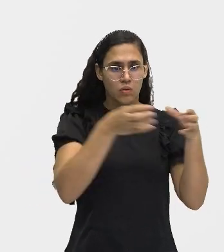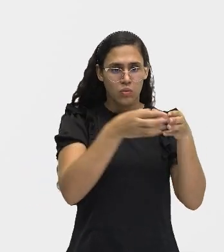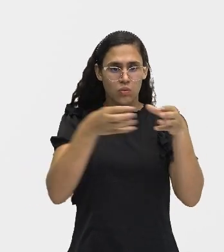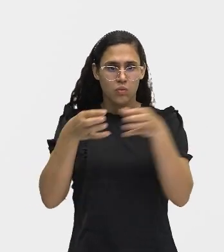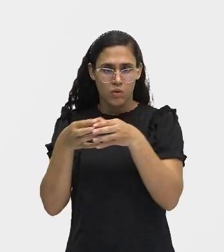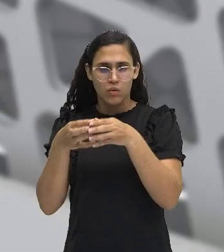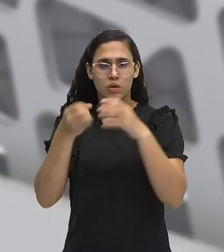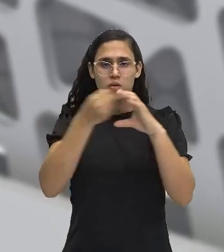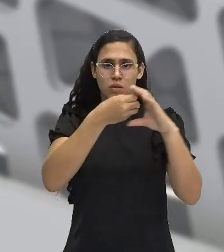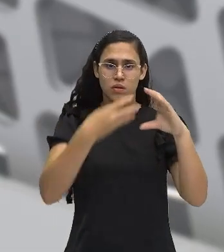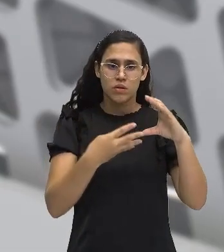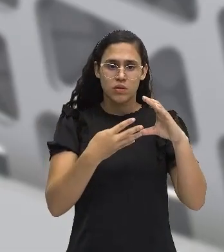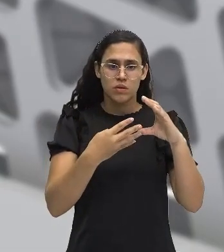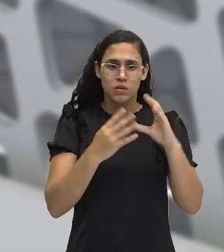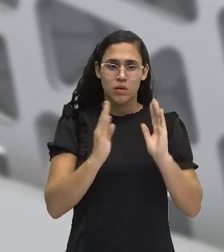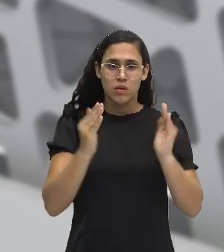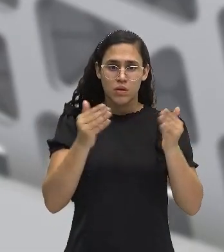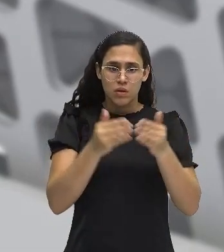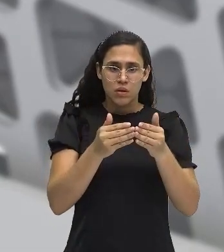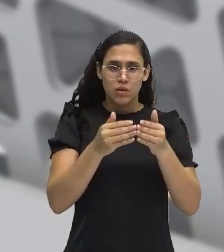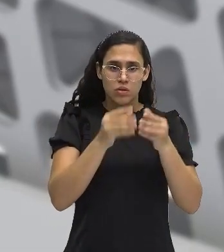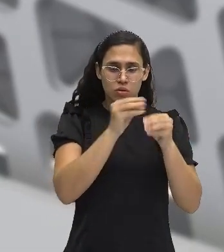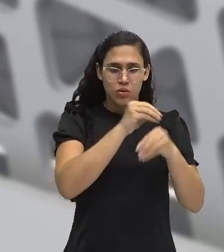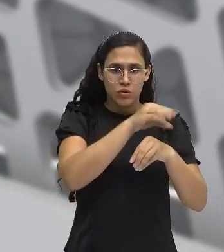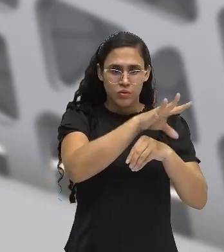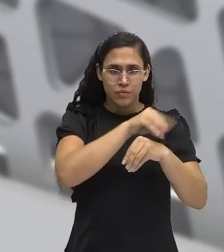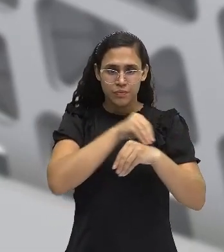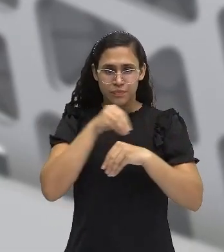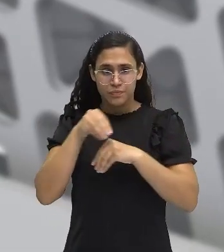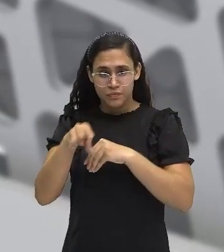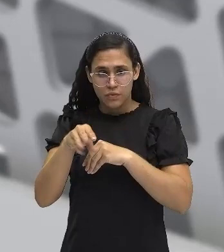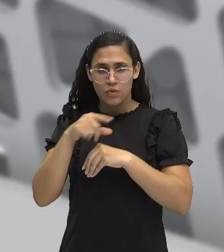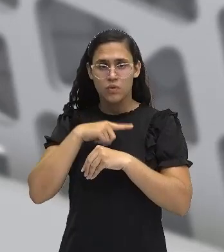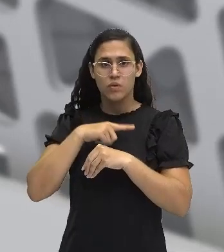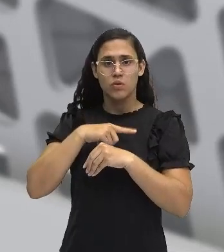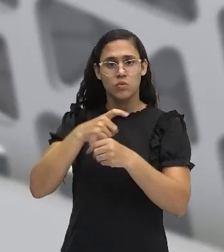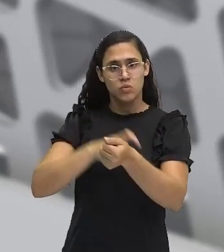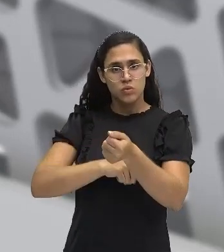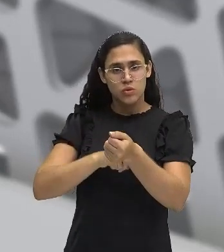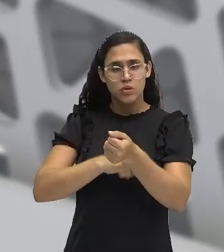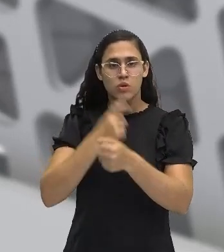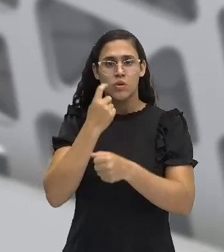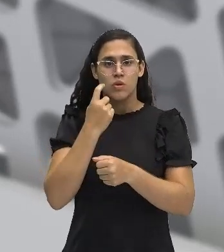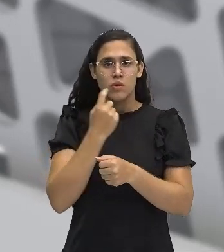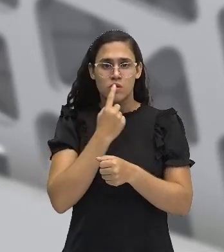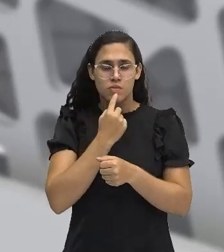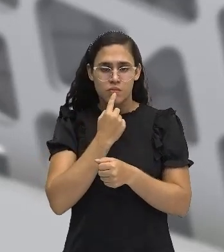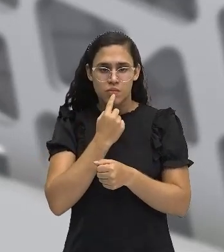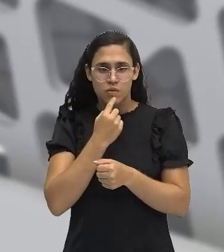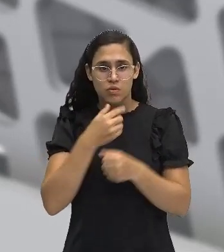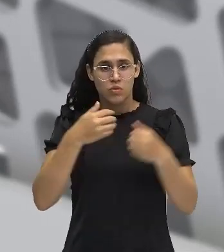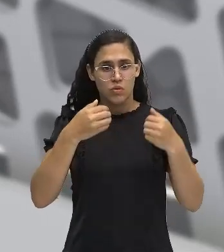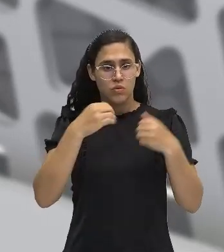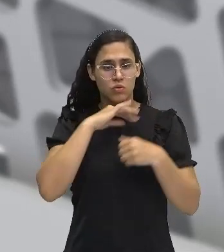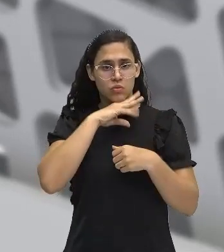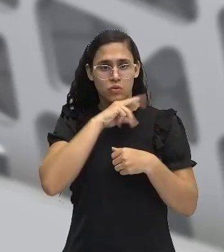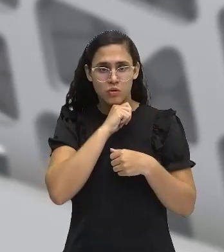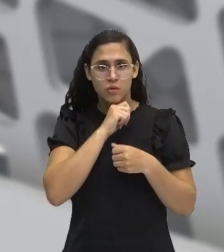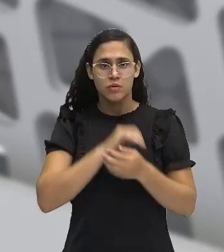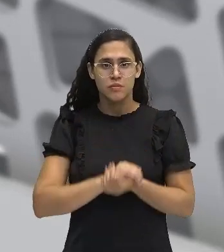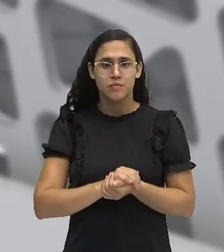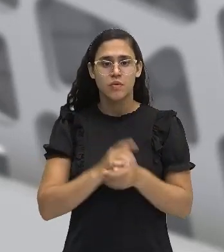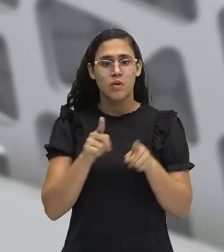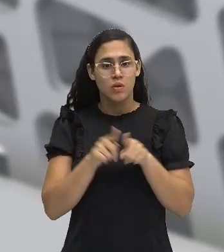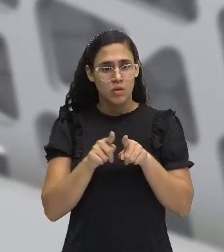função, né? Eles têm a mesma função, que é transportar os gases no sangue desses animais, tá? Então, essa é uma das evidências